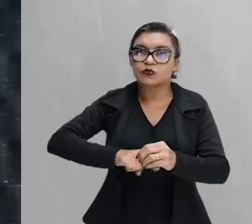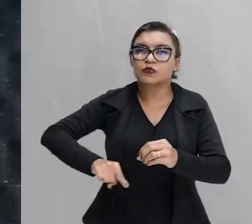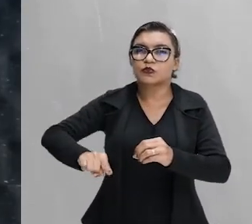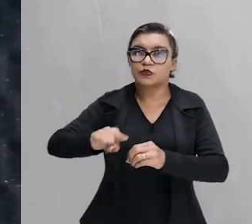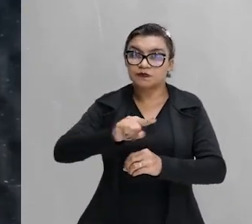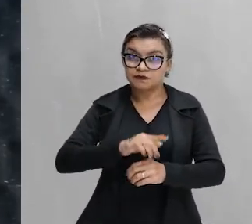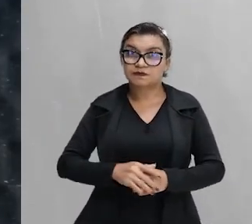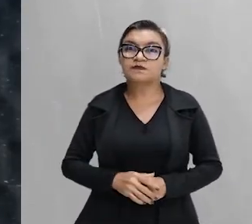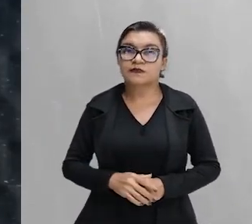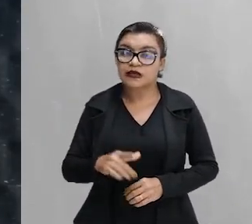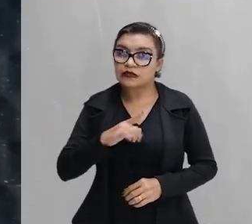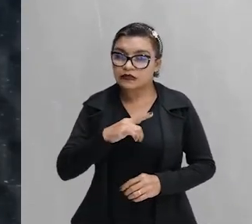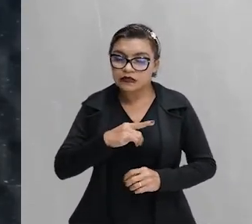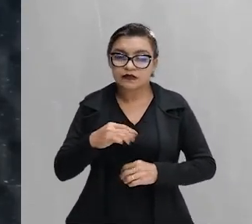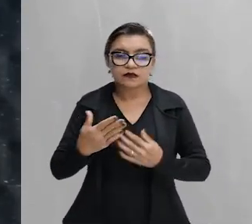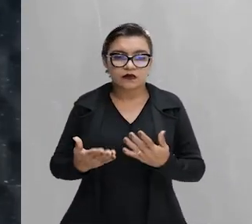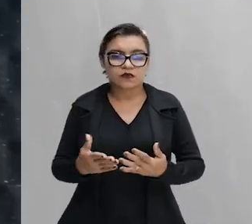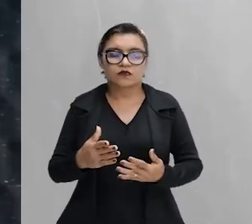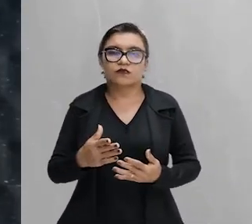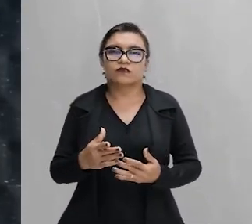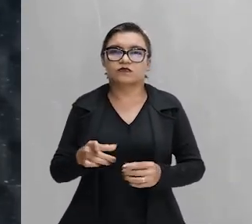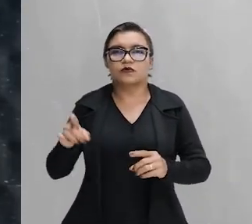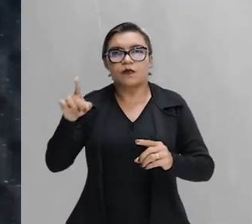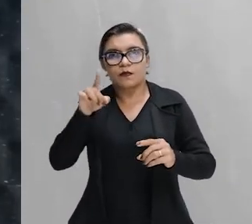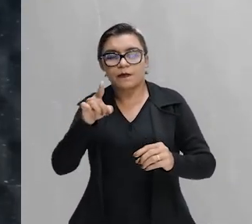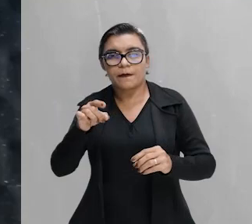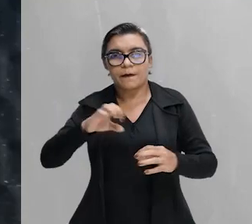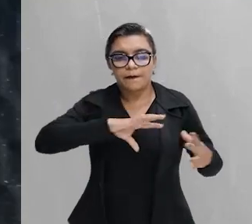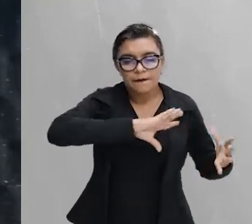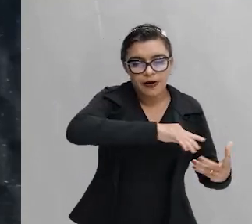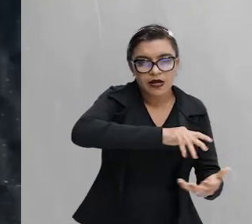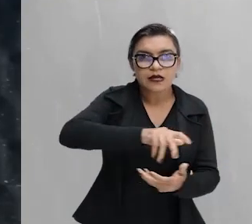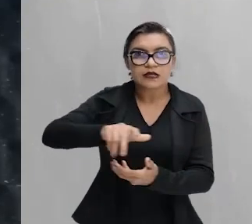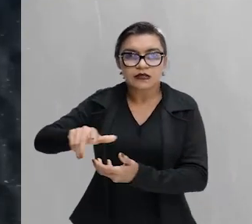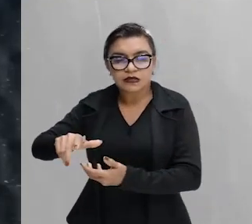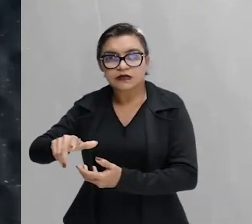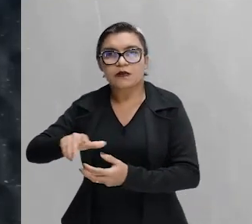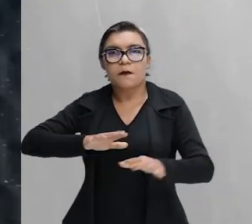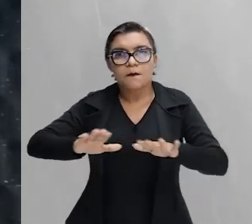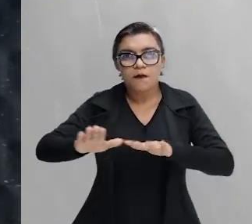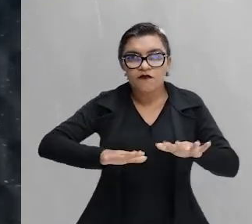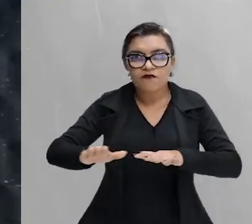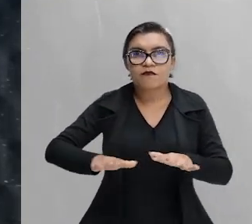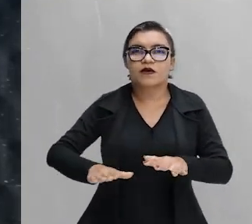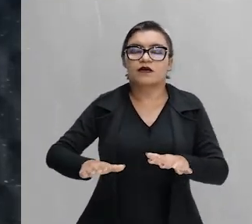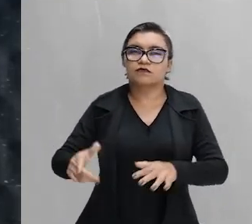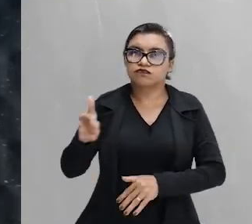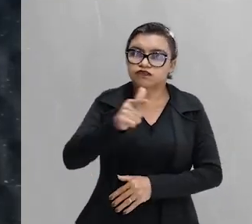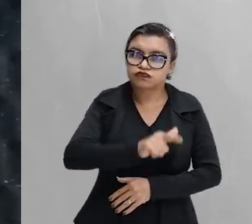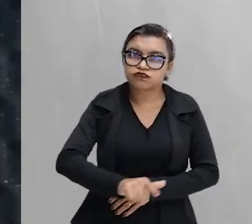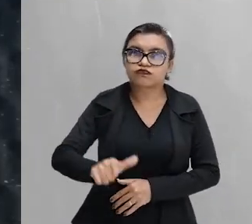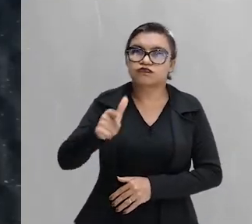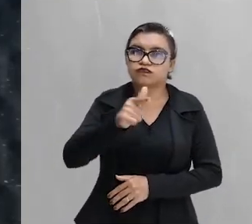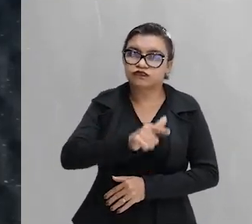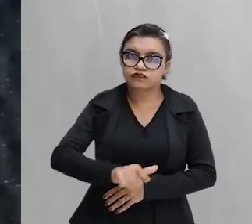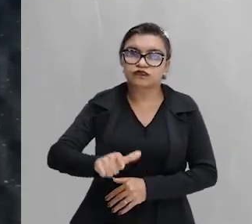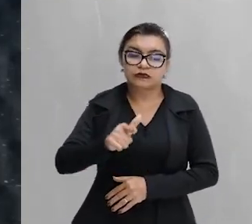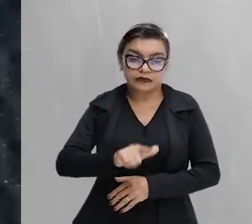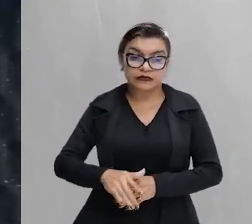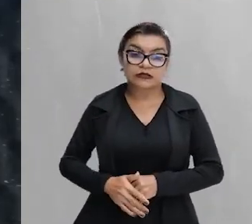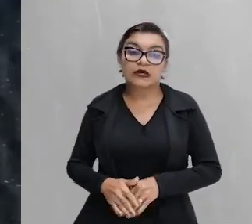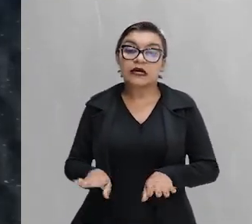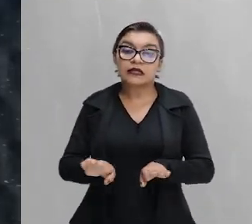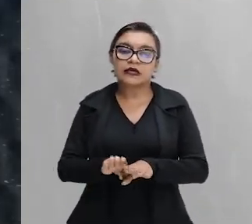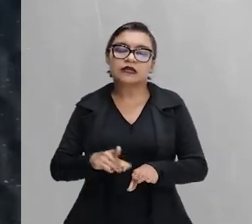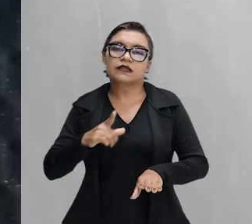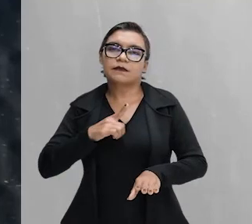tempo. Okay? Então tem um movimento regular desses planetas, por isso que é chamado lá de esfera celeste. Okay? Mas